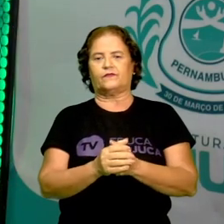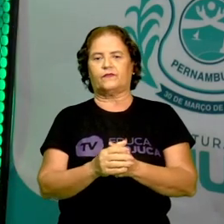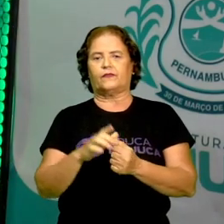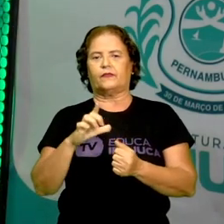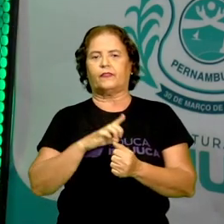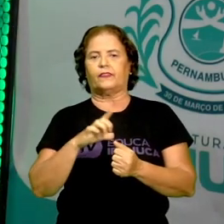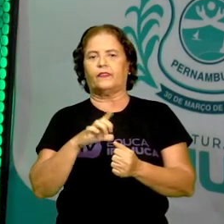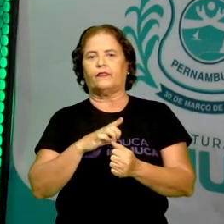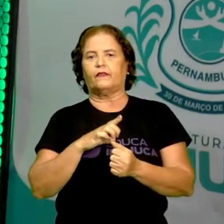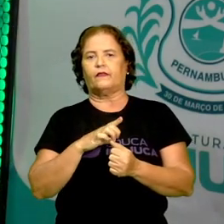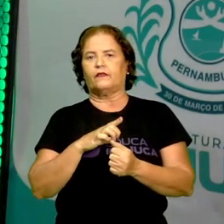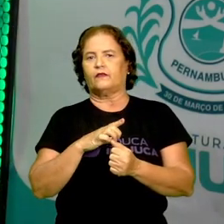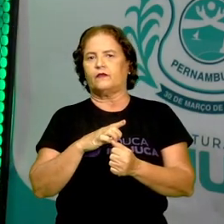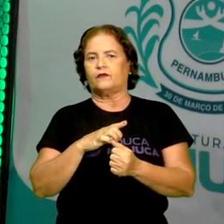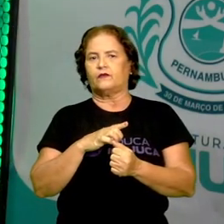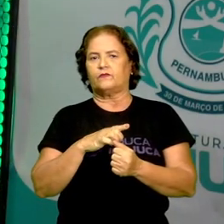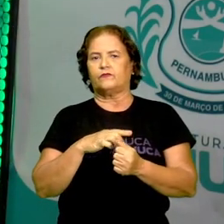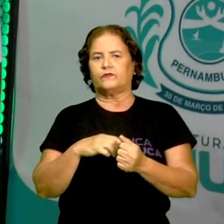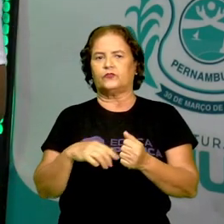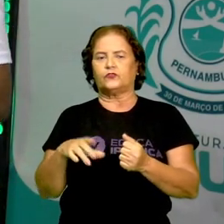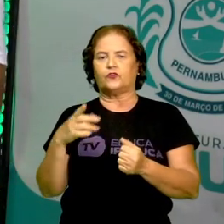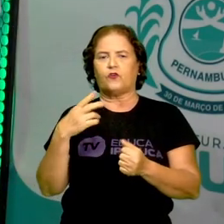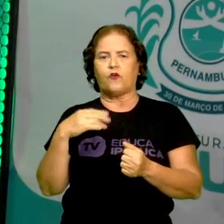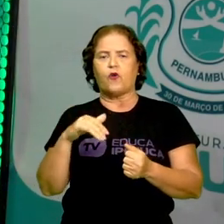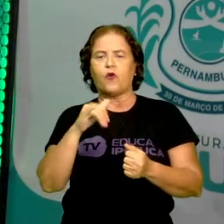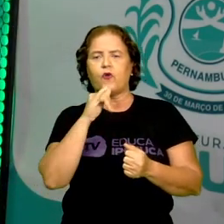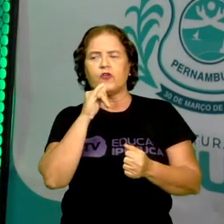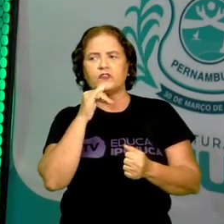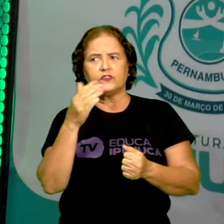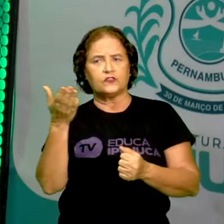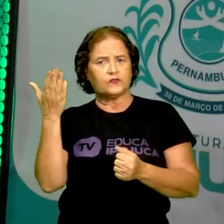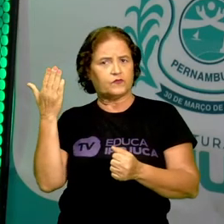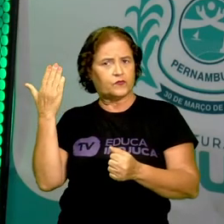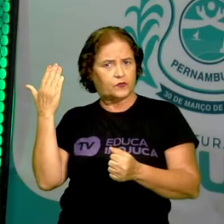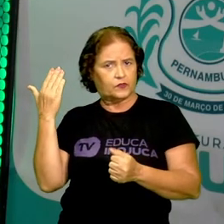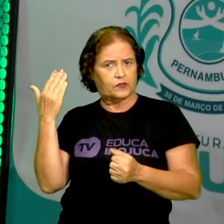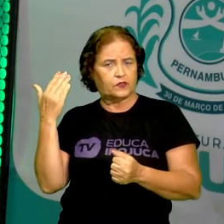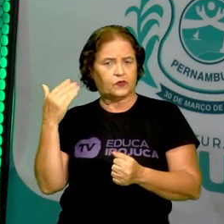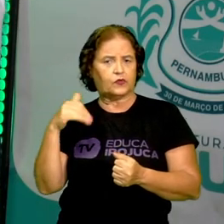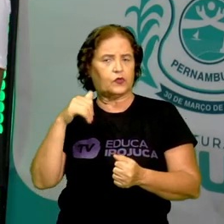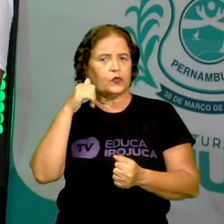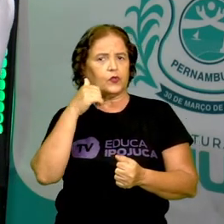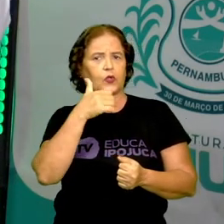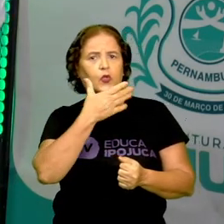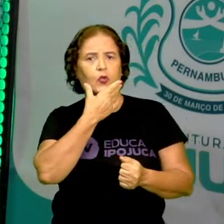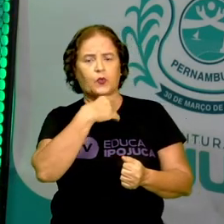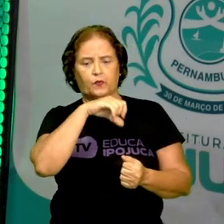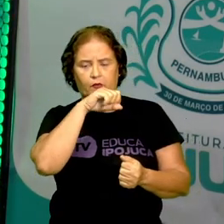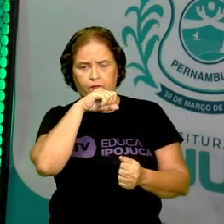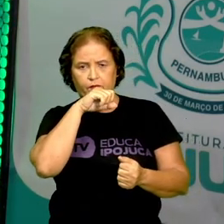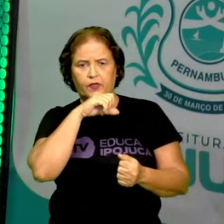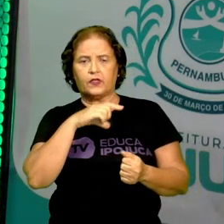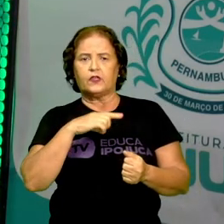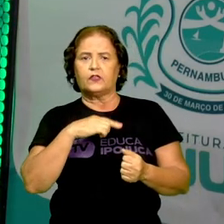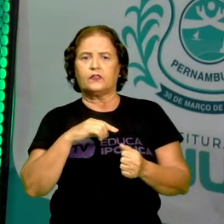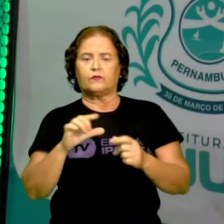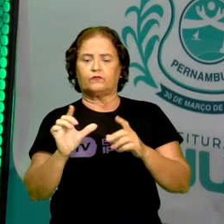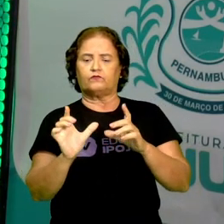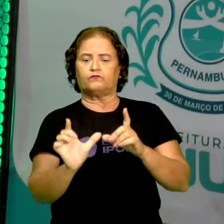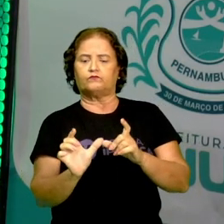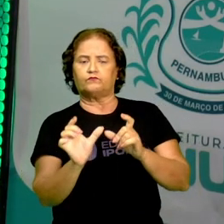aqui, voltando lá aquele nosso primeiro exemplo do papai ou do pedreiro, que está assentando o azulejo